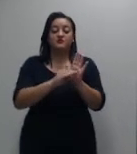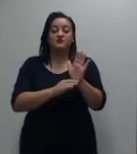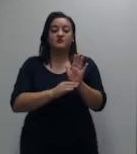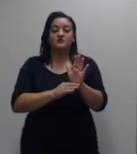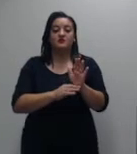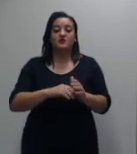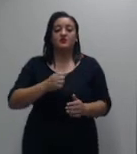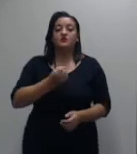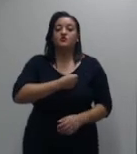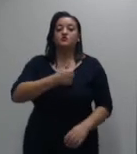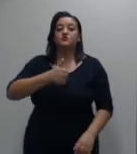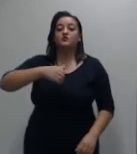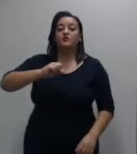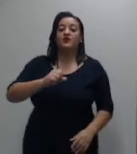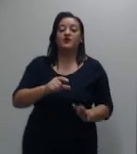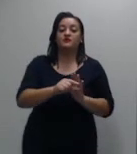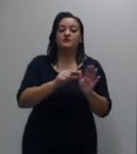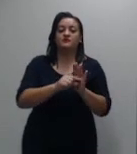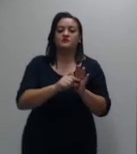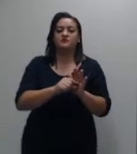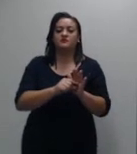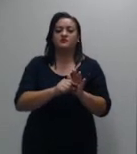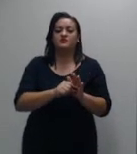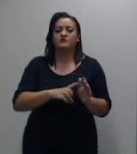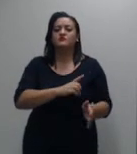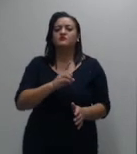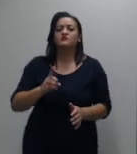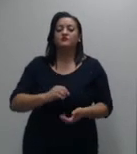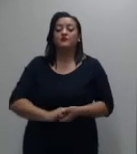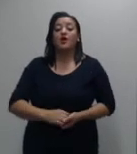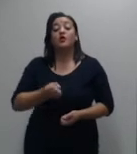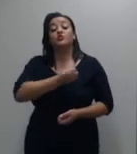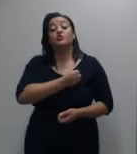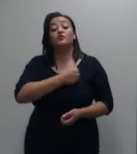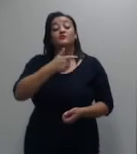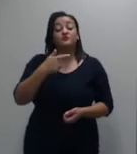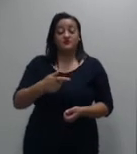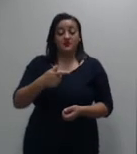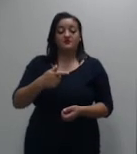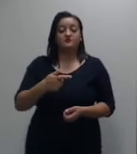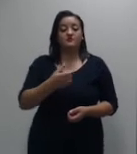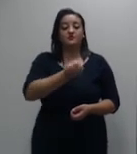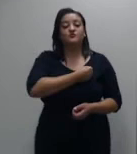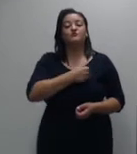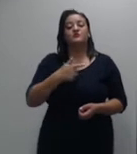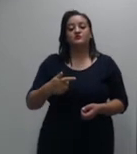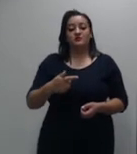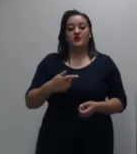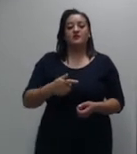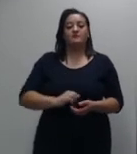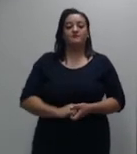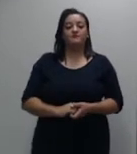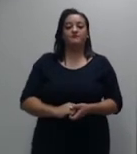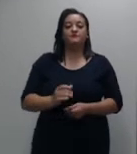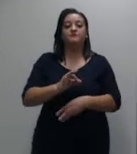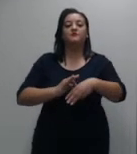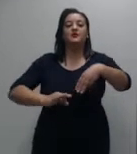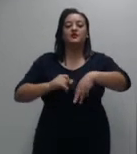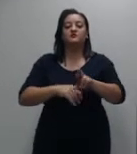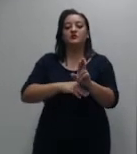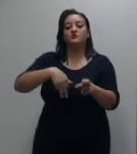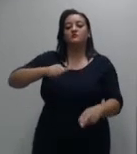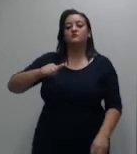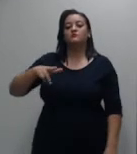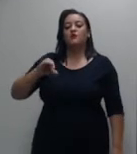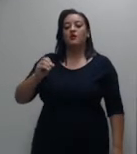Nordeste e bloqueando está com Pérsio S 7 dias o Mauro Campos tô vendo aqui é o